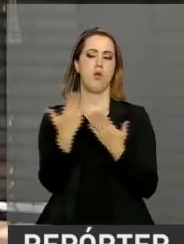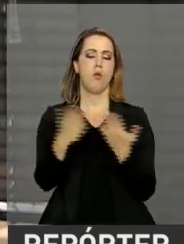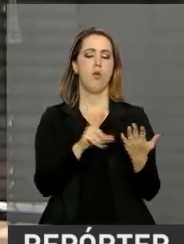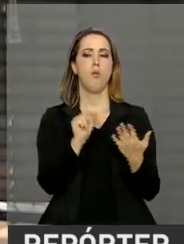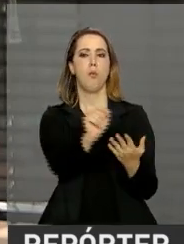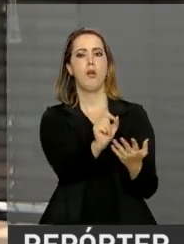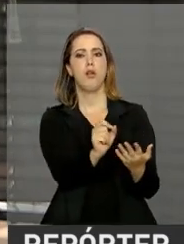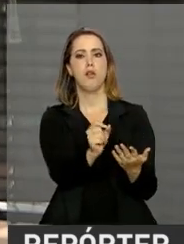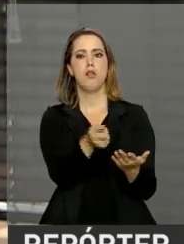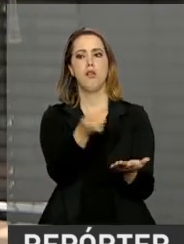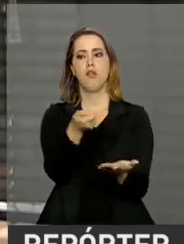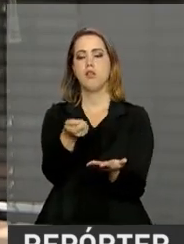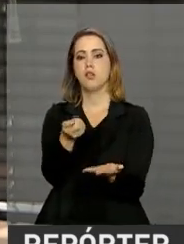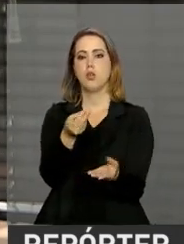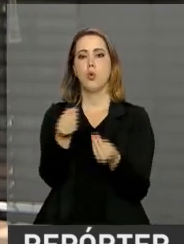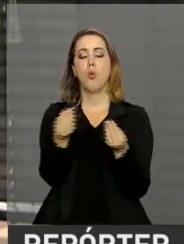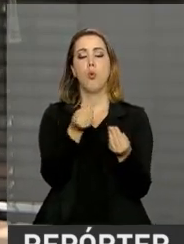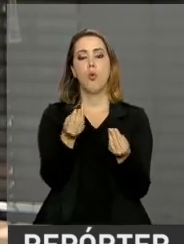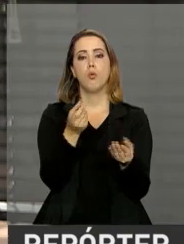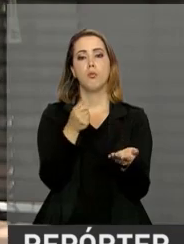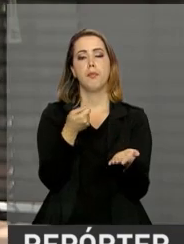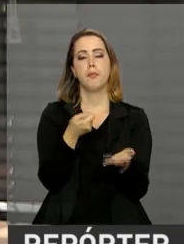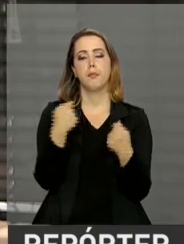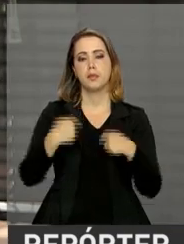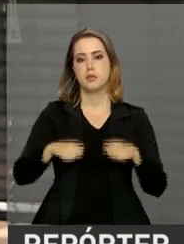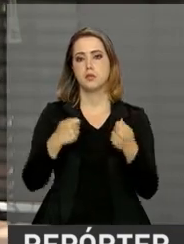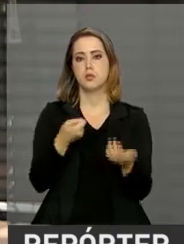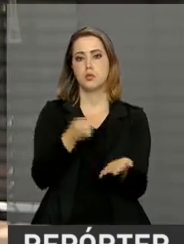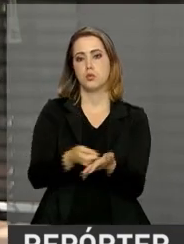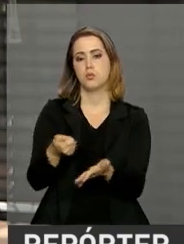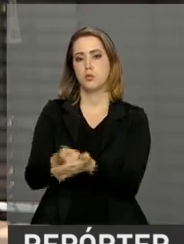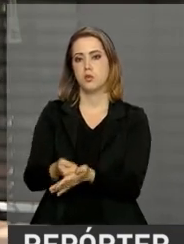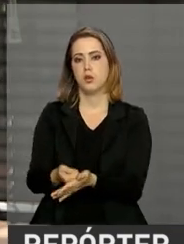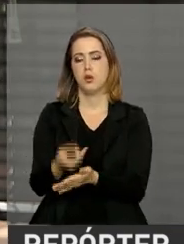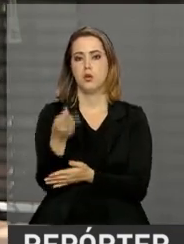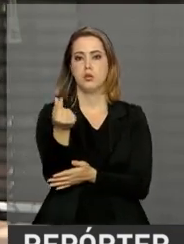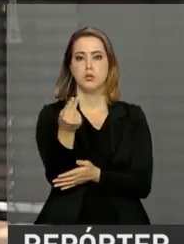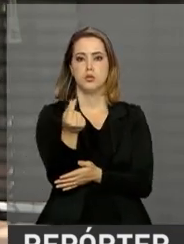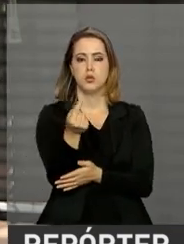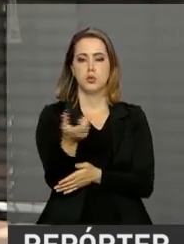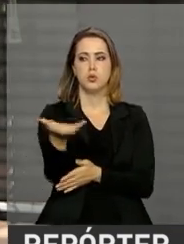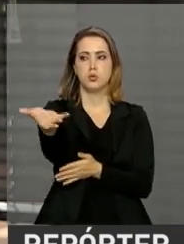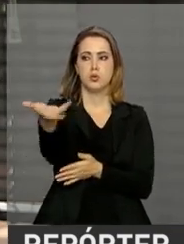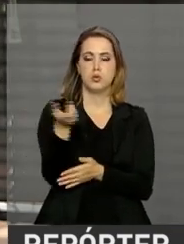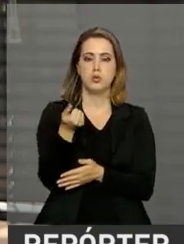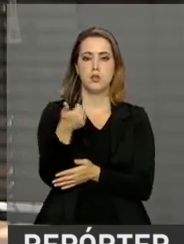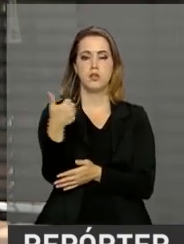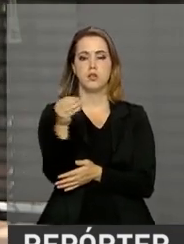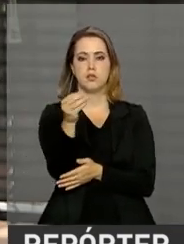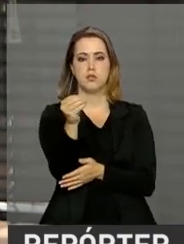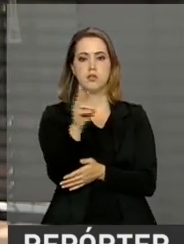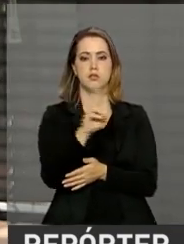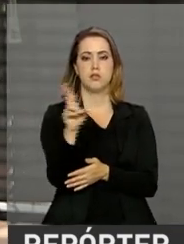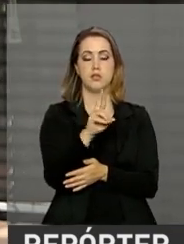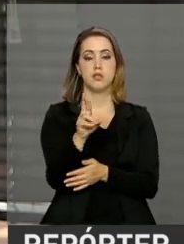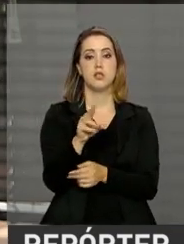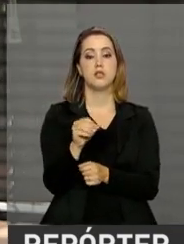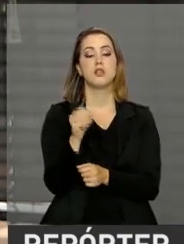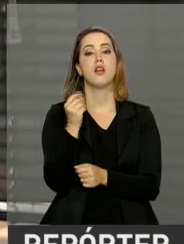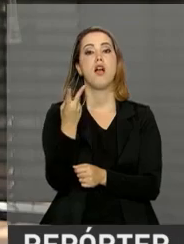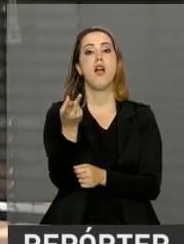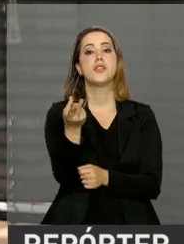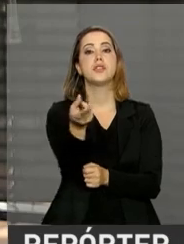com o custo que ele teve para poder fazer essa aplicação ou seja o dinheiro que ele tá obtendo R 100 vai custar